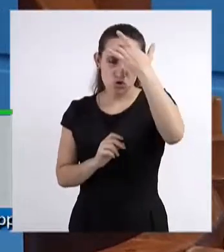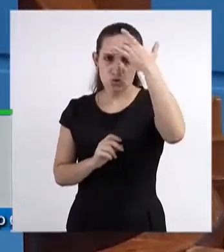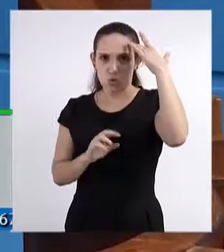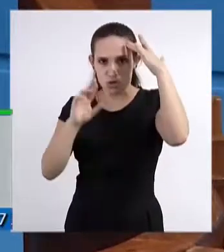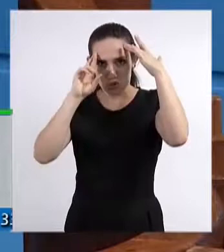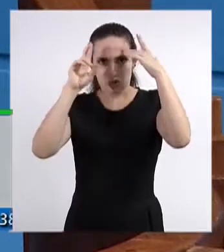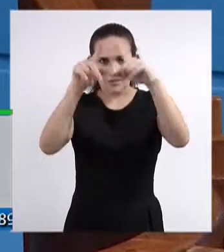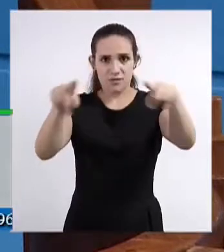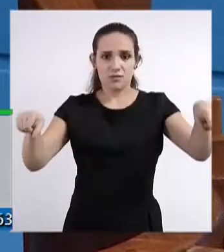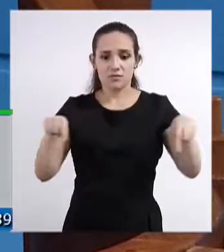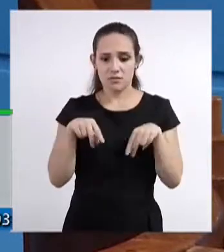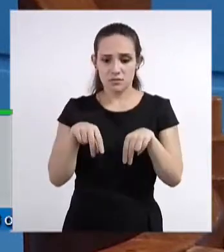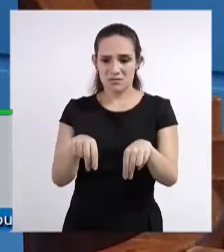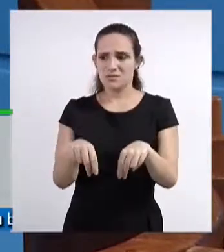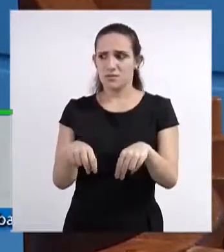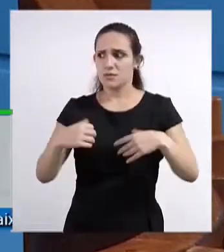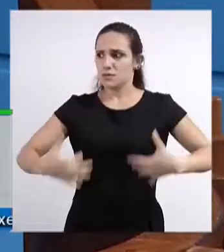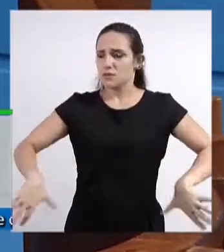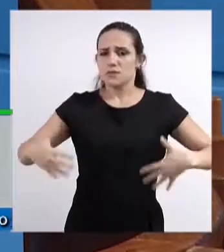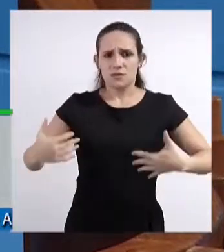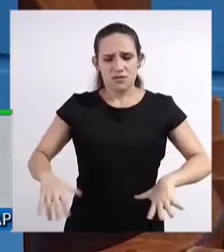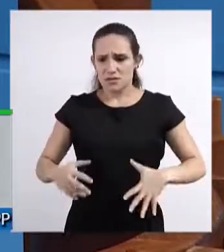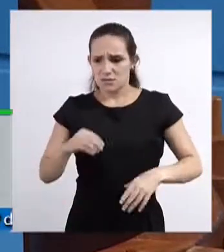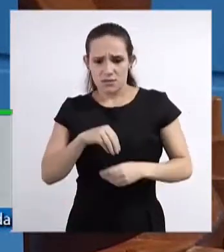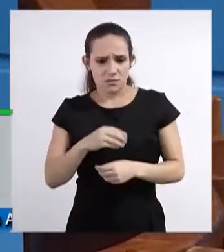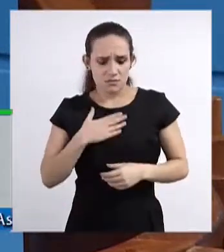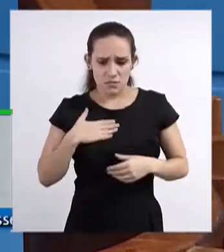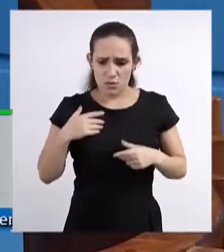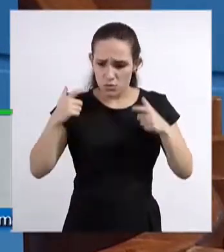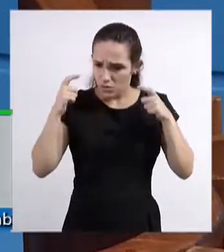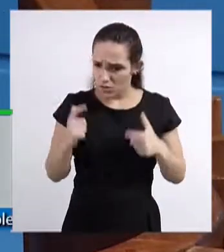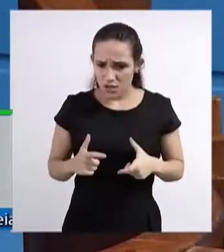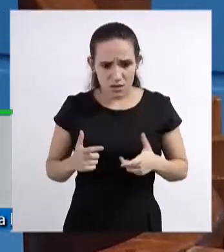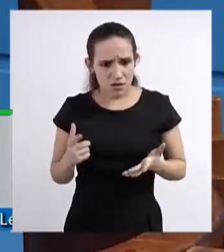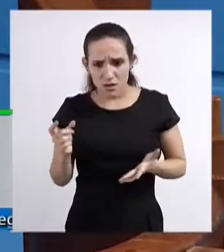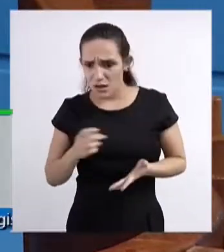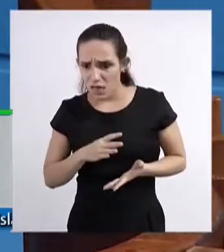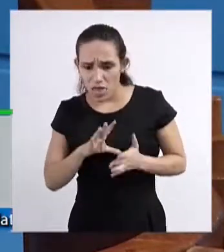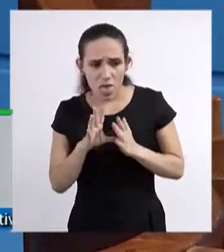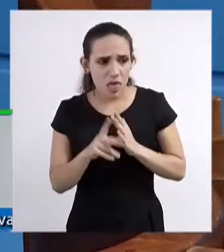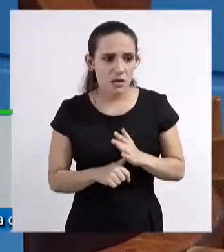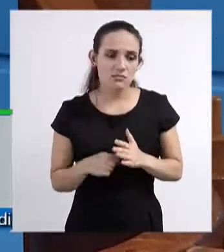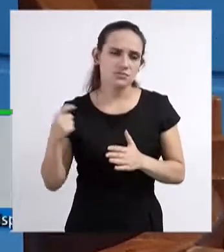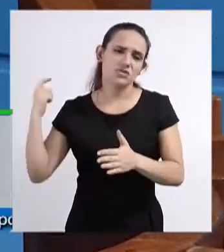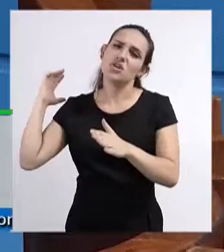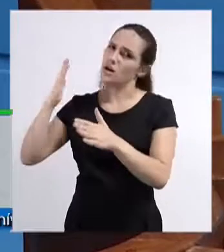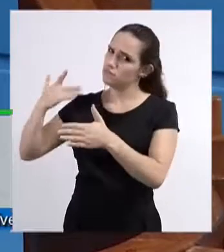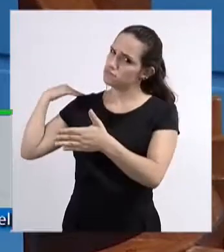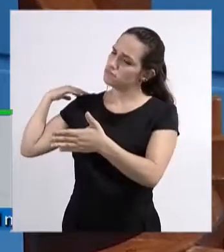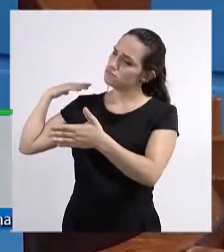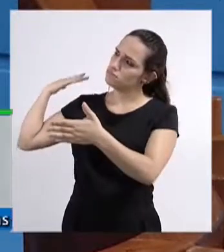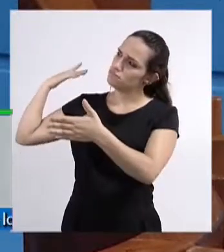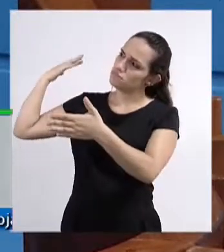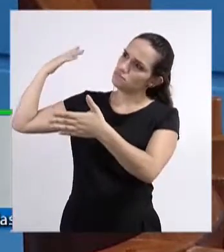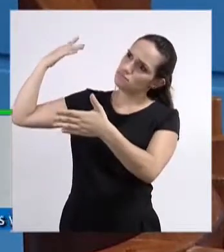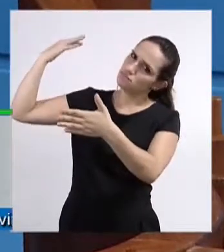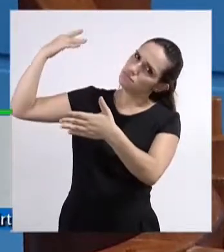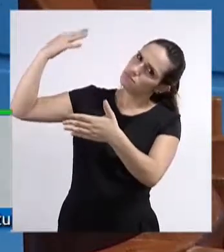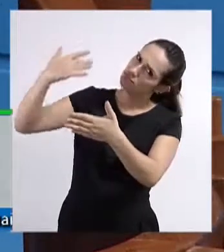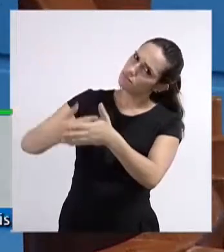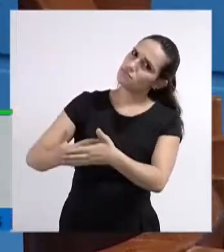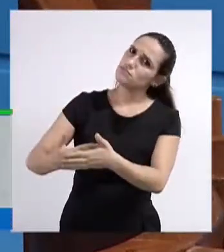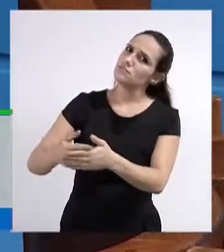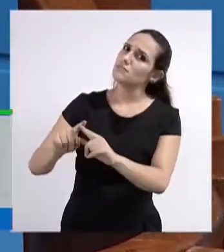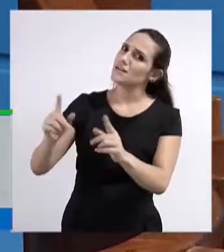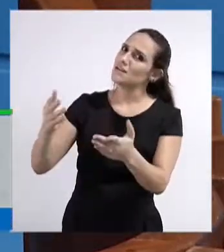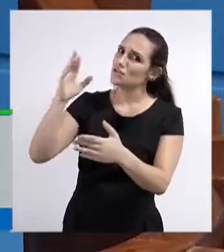sentindo reféns dentro de suas próprias propriedades. E esse problema não é de hoje, mas essa incidência de casos de furto vem assustando